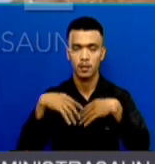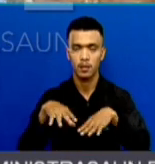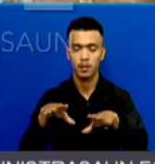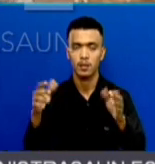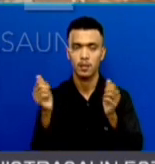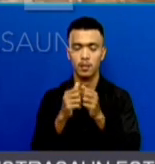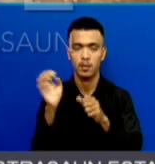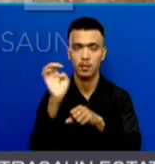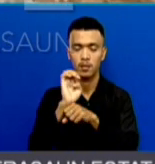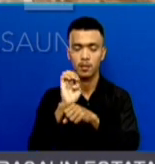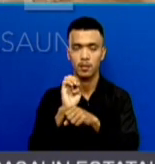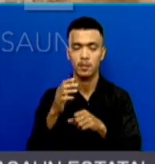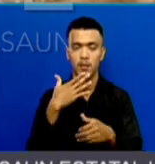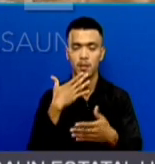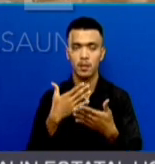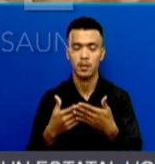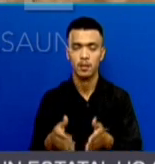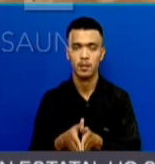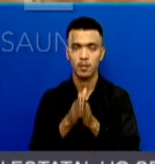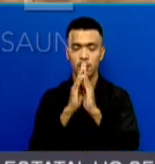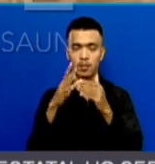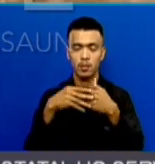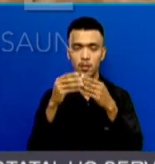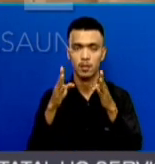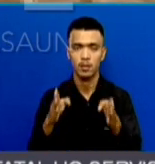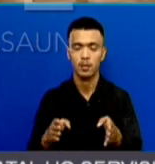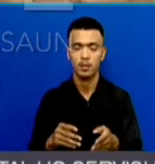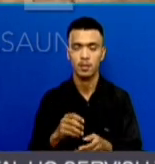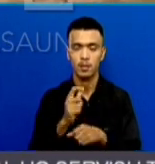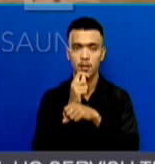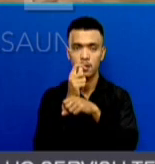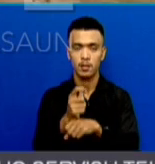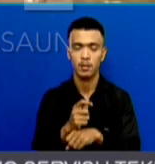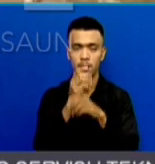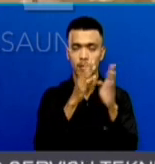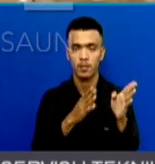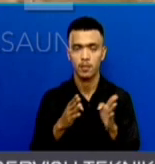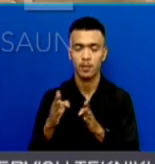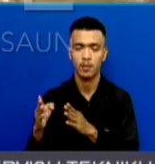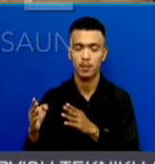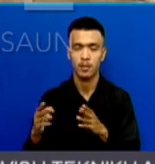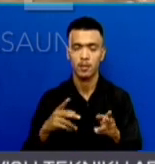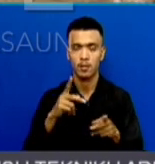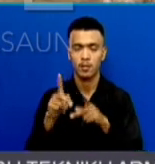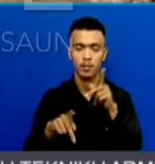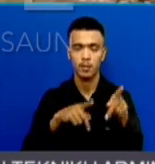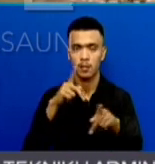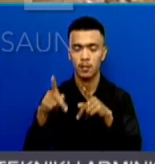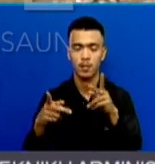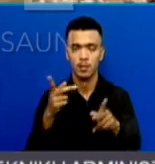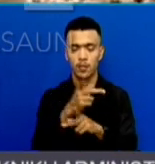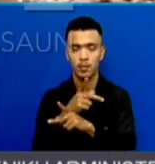econômico turístico. Também é a liderança comunitária Tauru a organizar comunidade onde conserva rico